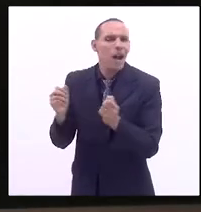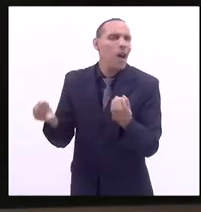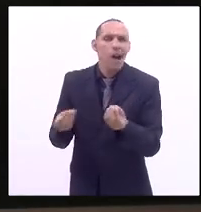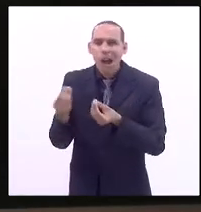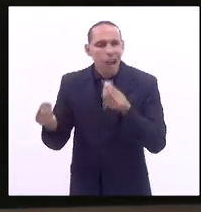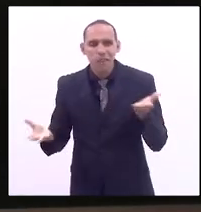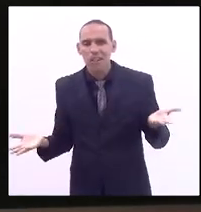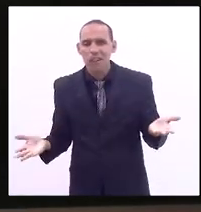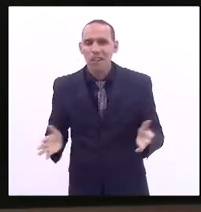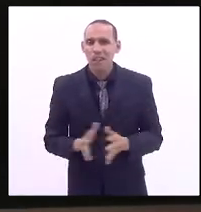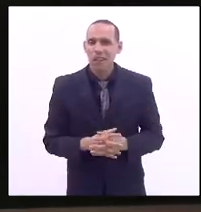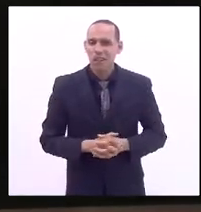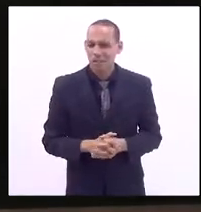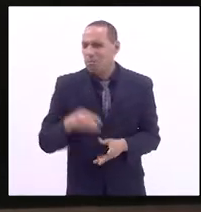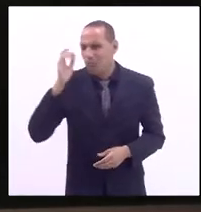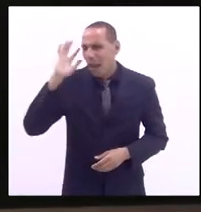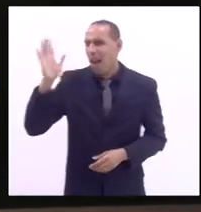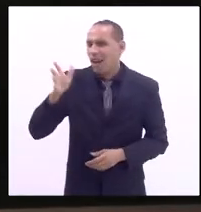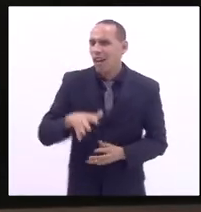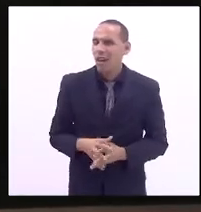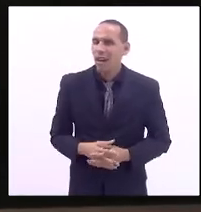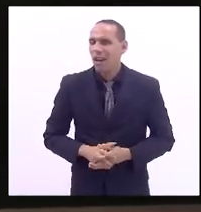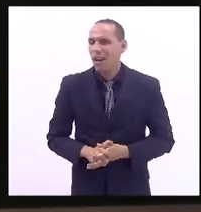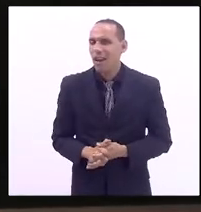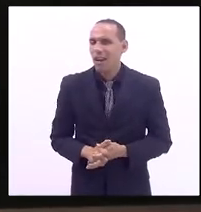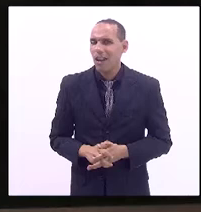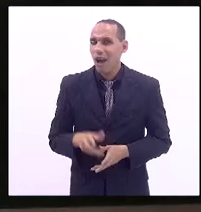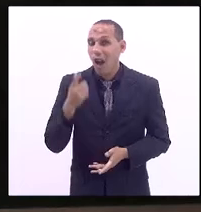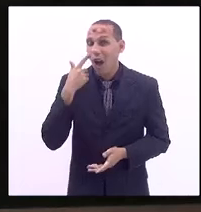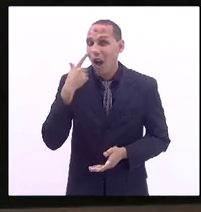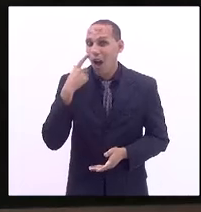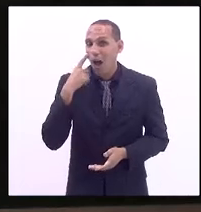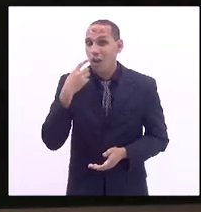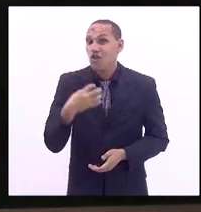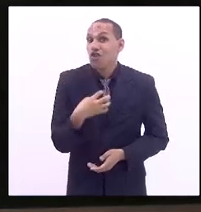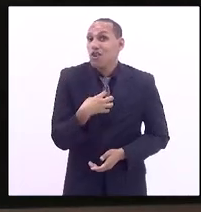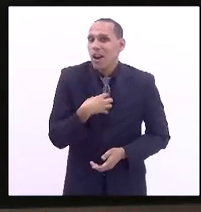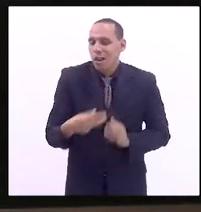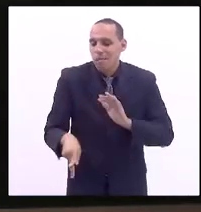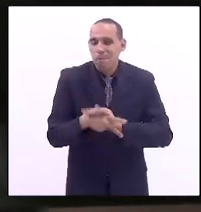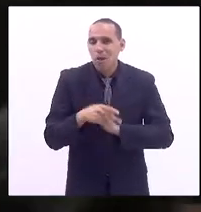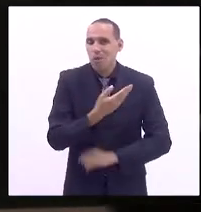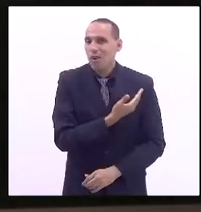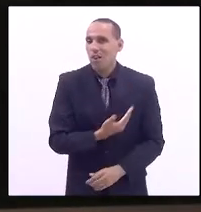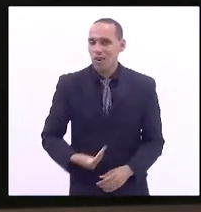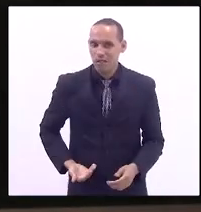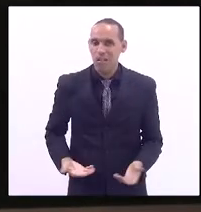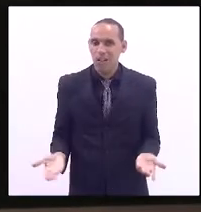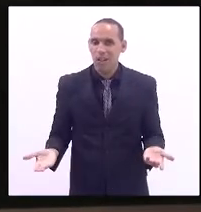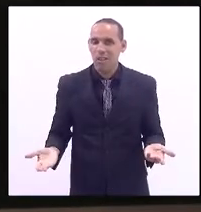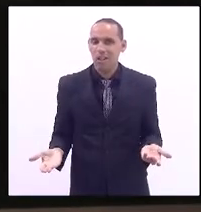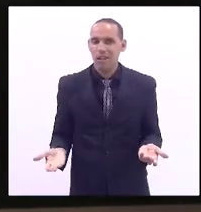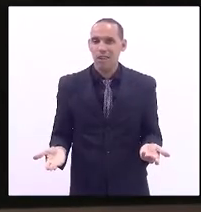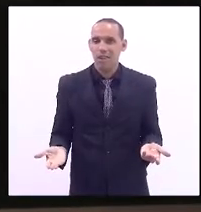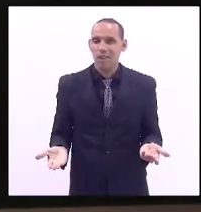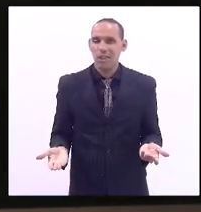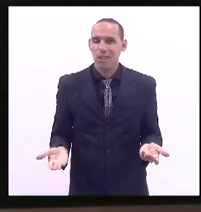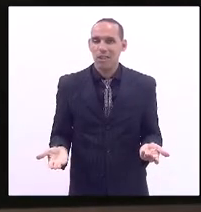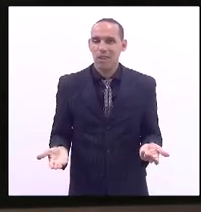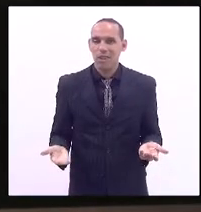realizadas né a gente já imagina olhando modos operantes desse governo como isso